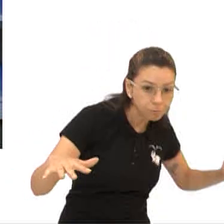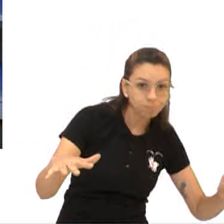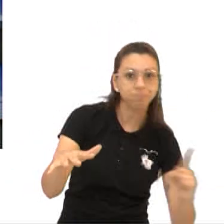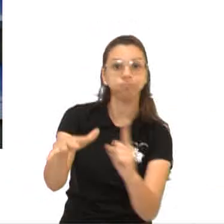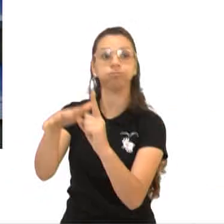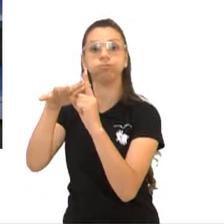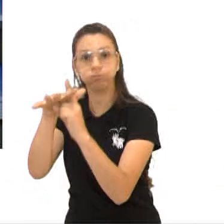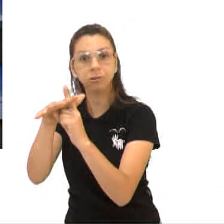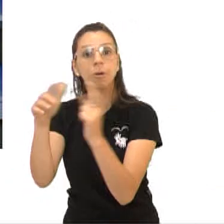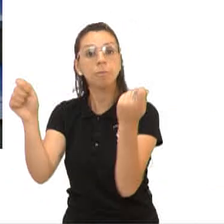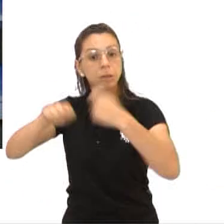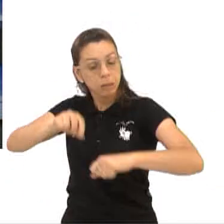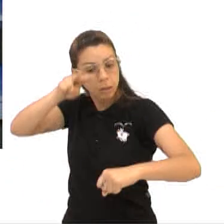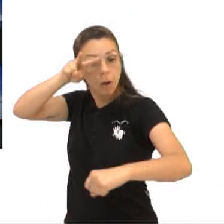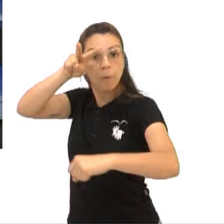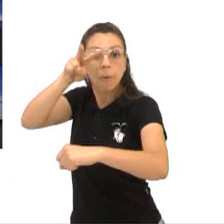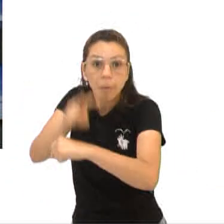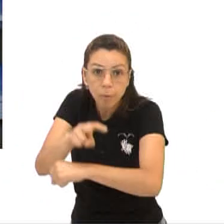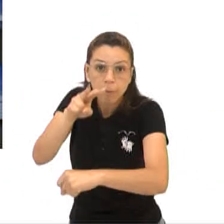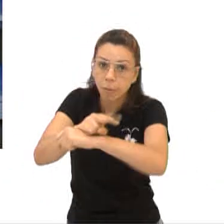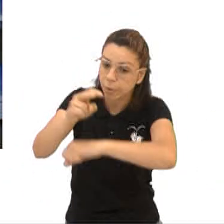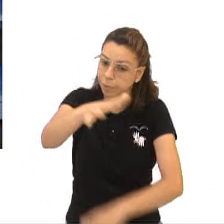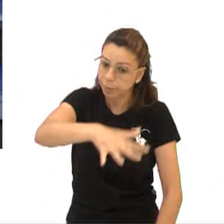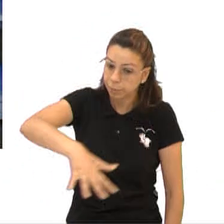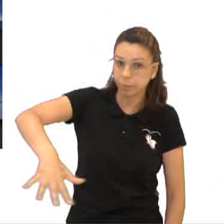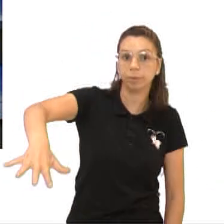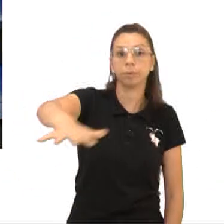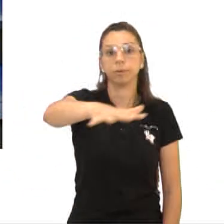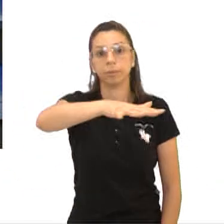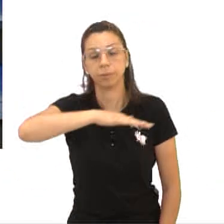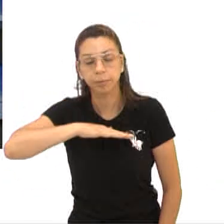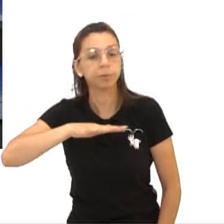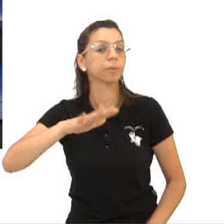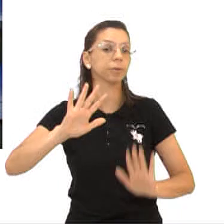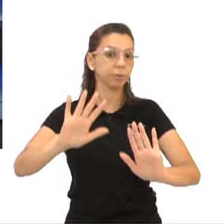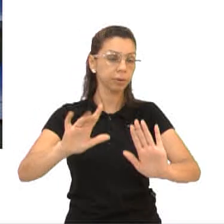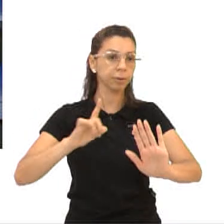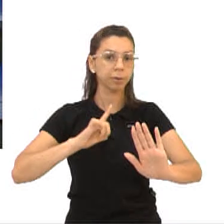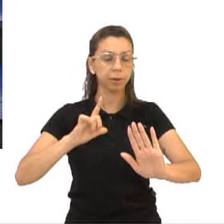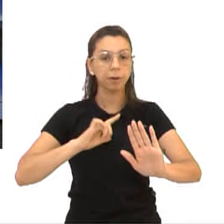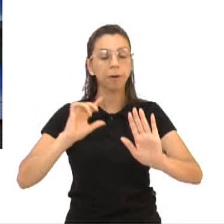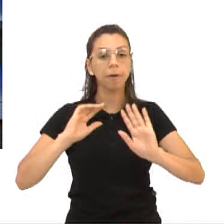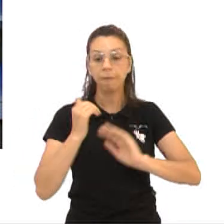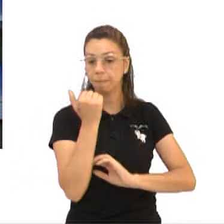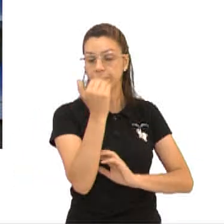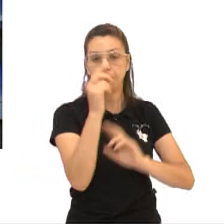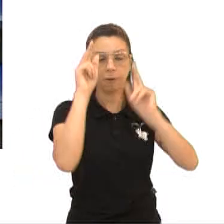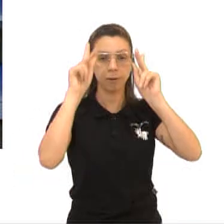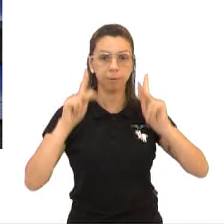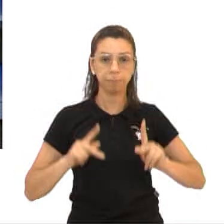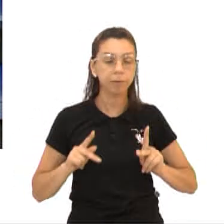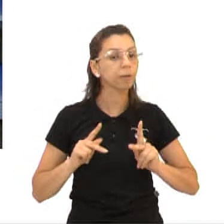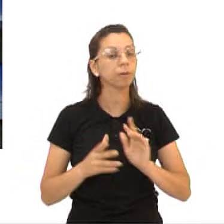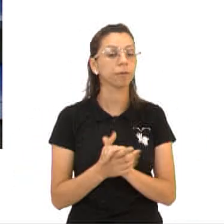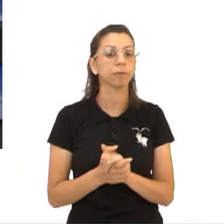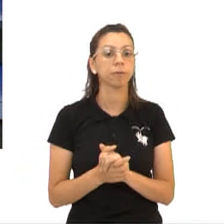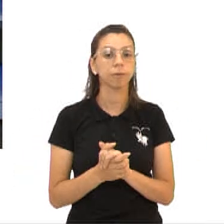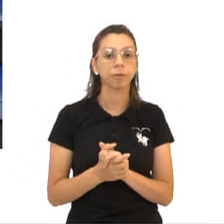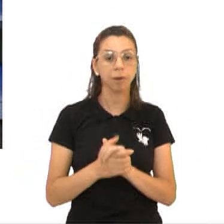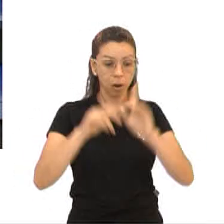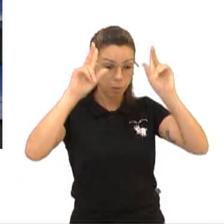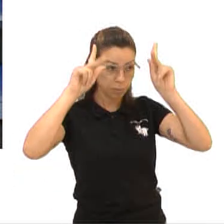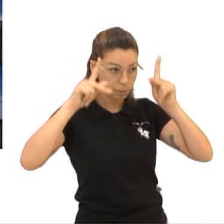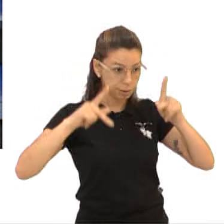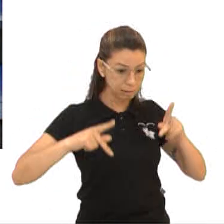Falamos, vamos cuidar do meio ambiente como se fosse algo exterior ao ser humano, quando, na verdade, o ser humano faz